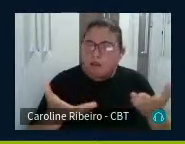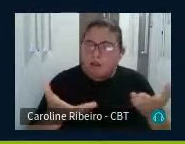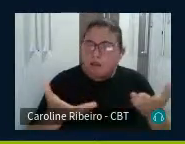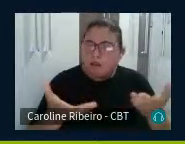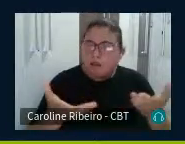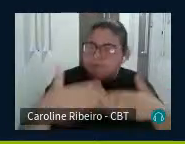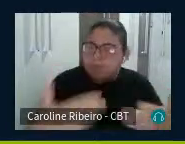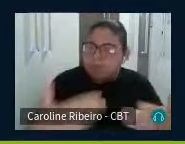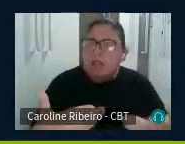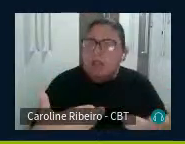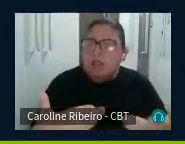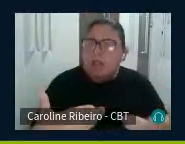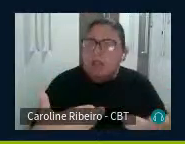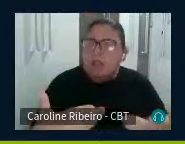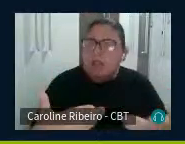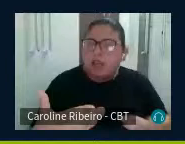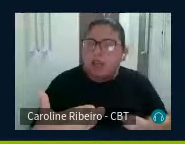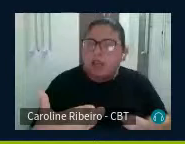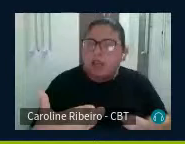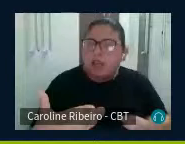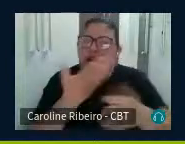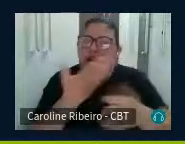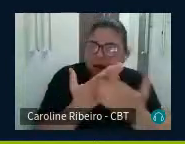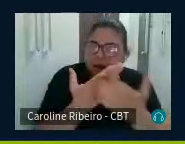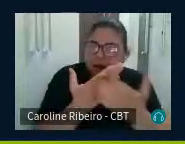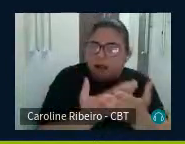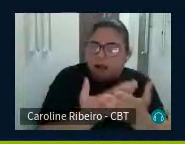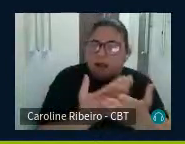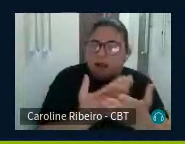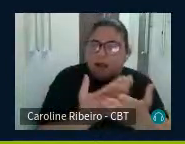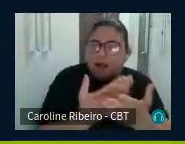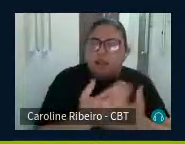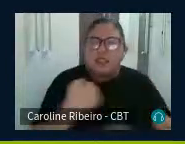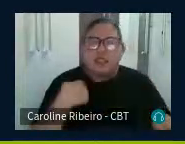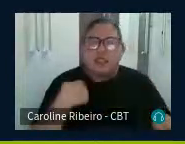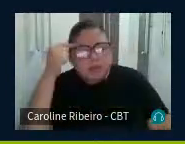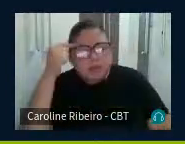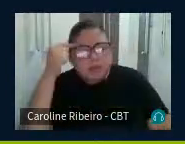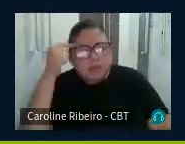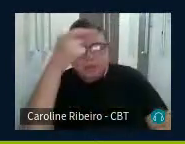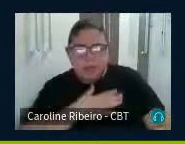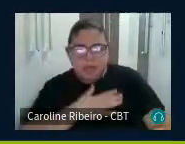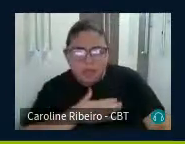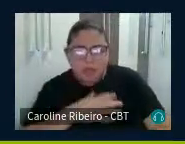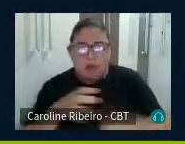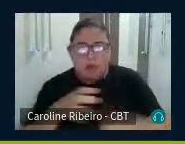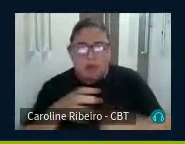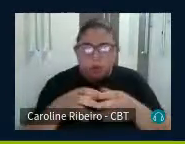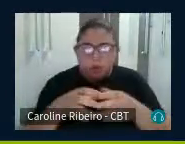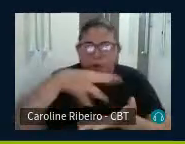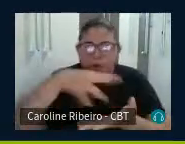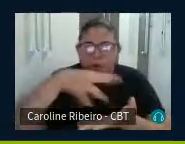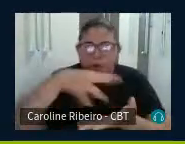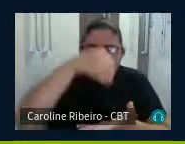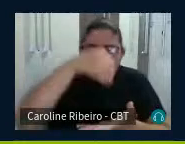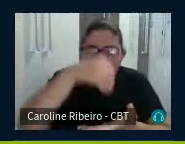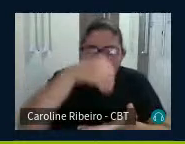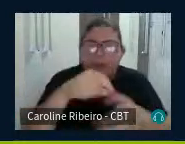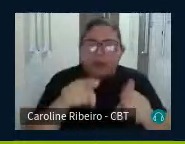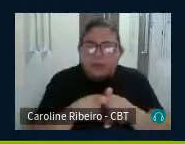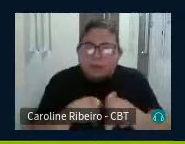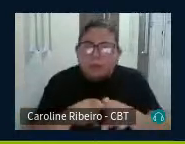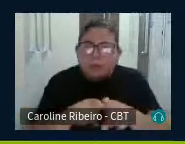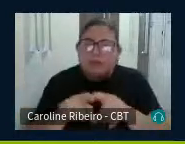de videoaulas, né, a gente vem pensando, assim, eu, a Carol, a equipe NAPNE também, que a gente trabalha bastante junto,